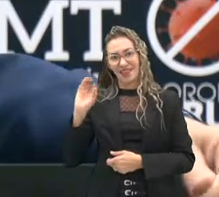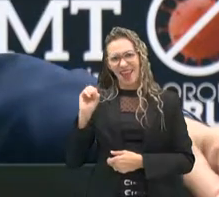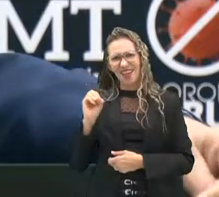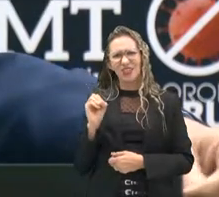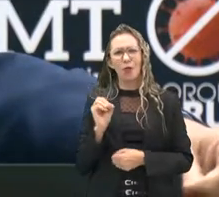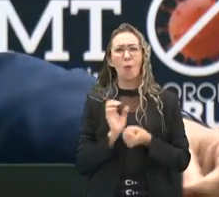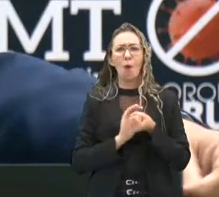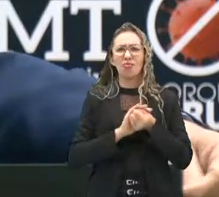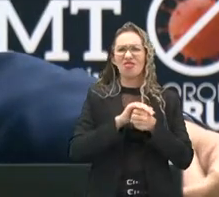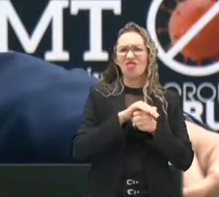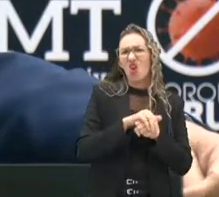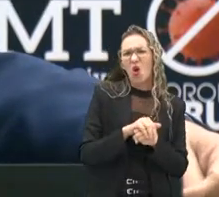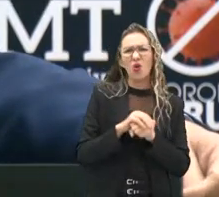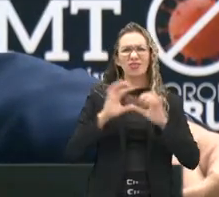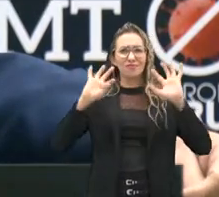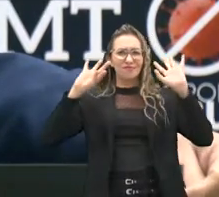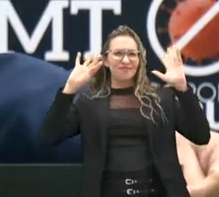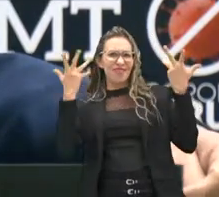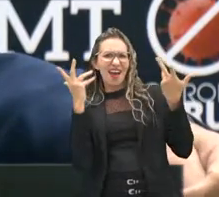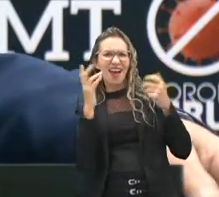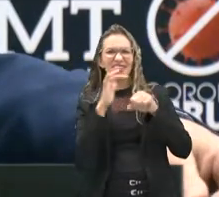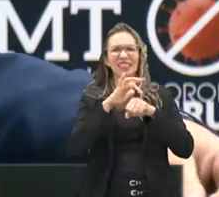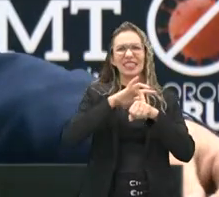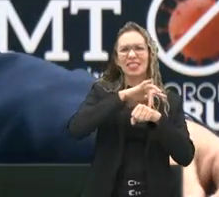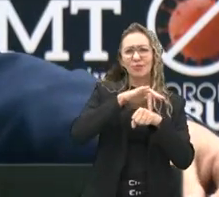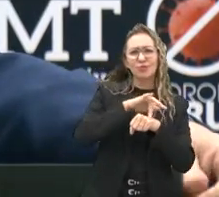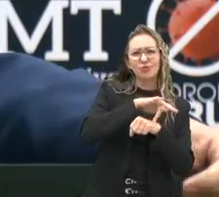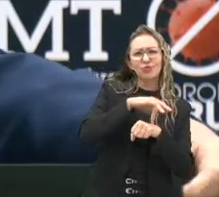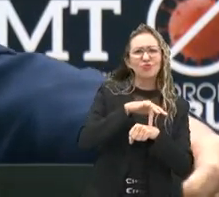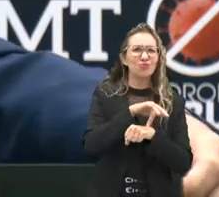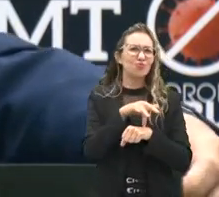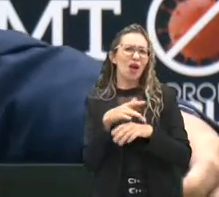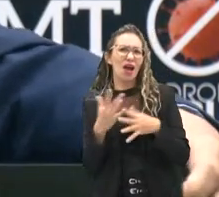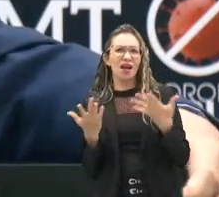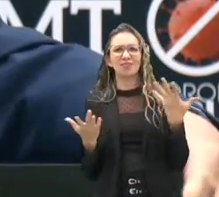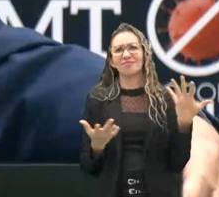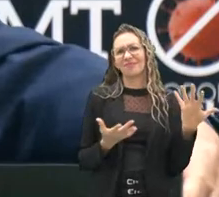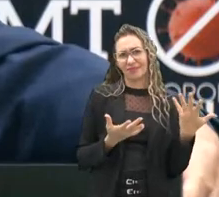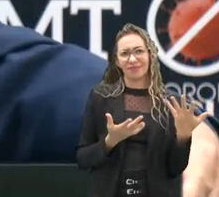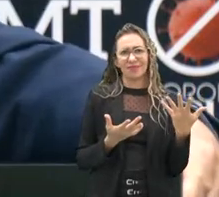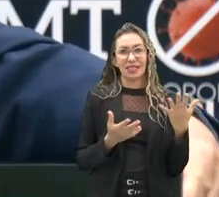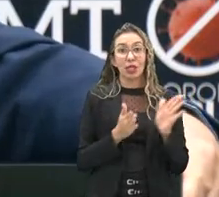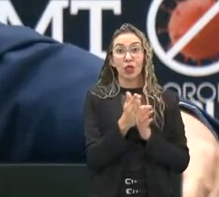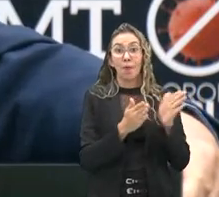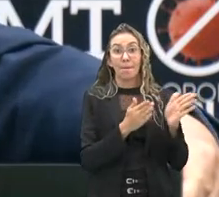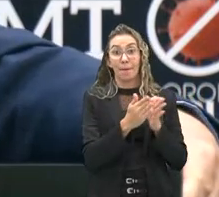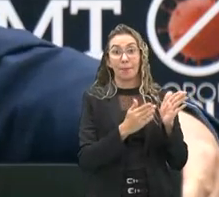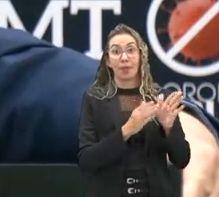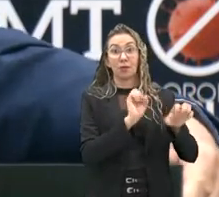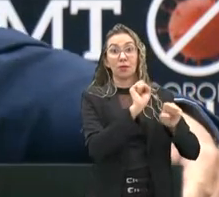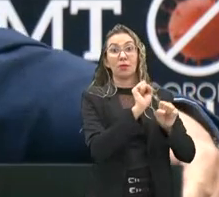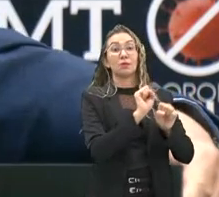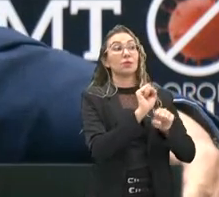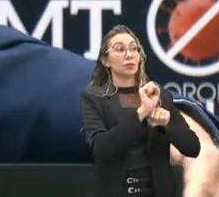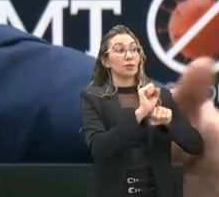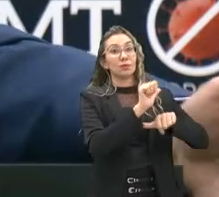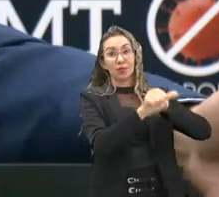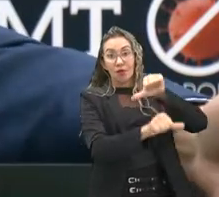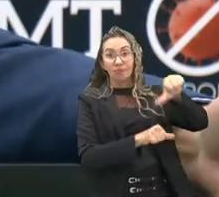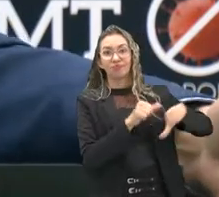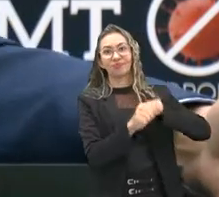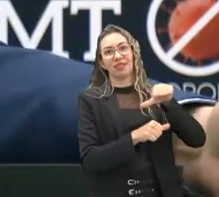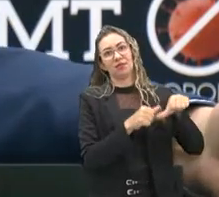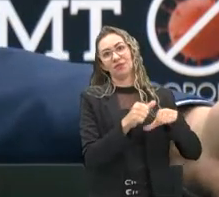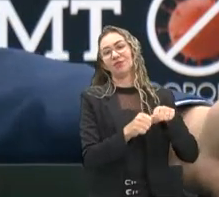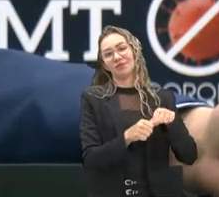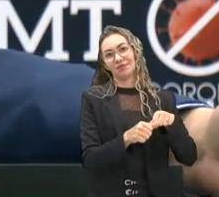de muita dança e farra durante a Revolução Constitucionalista de 1932. Ele era